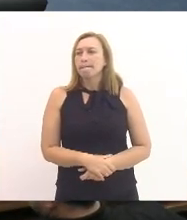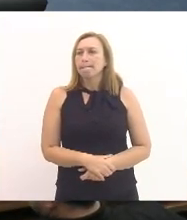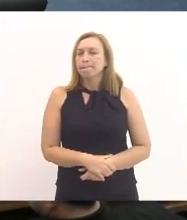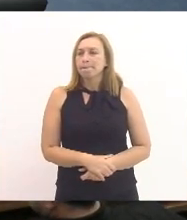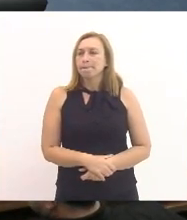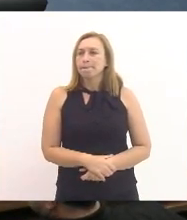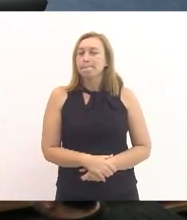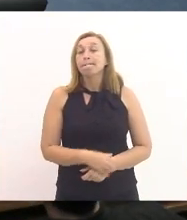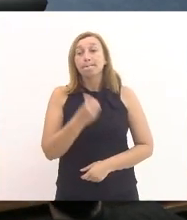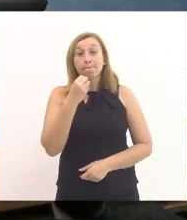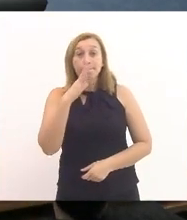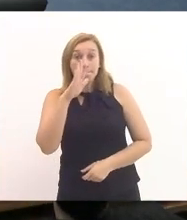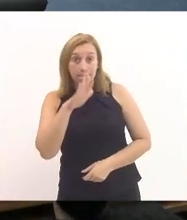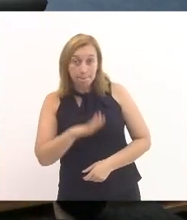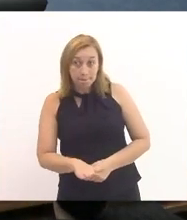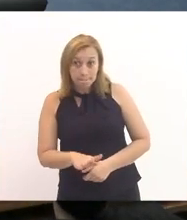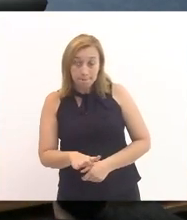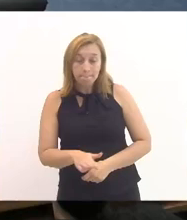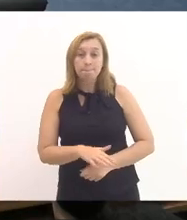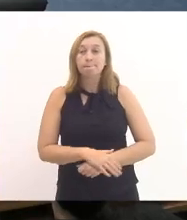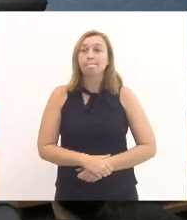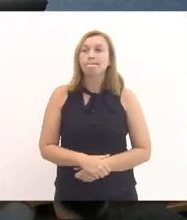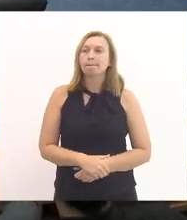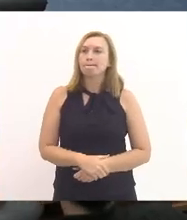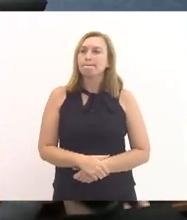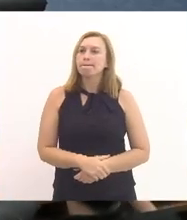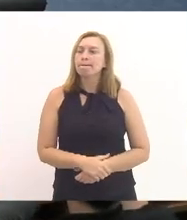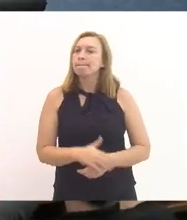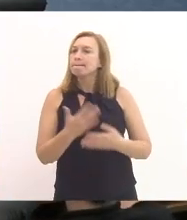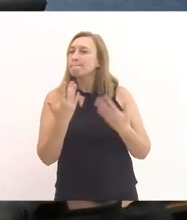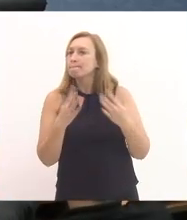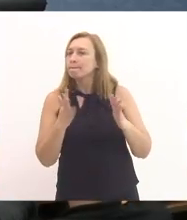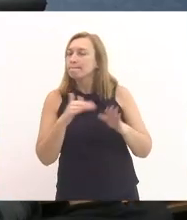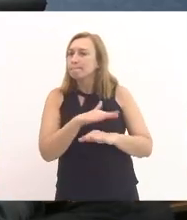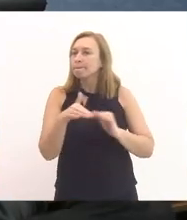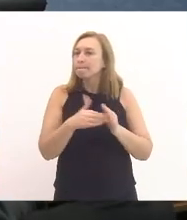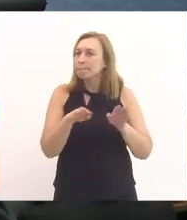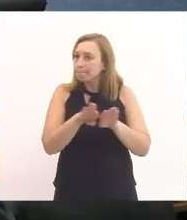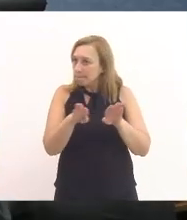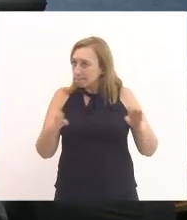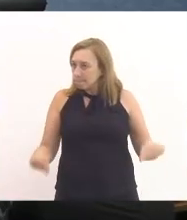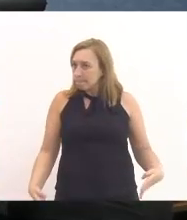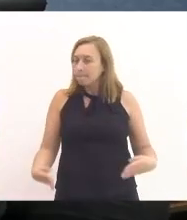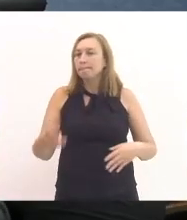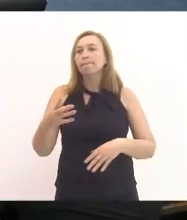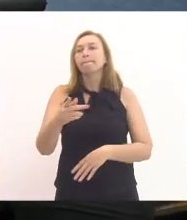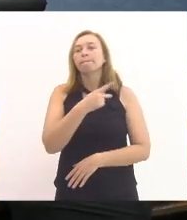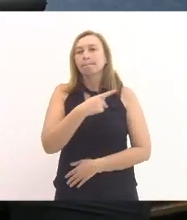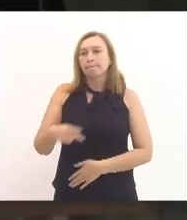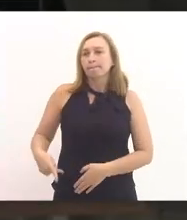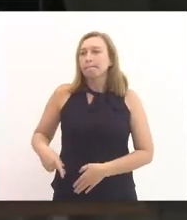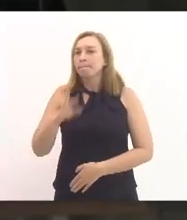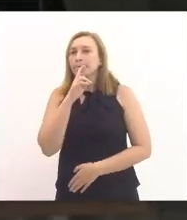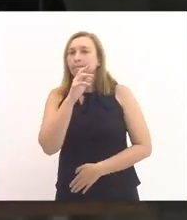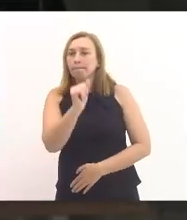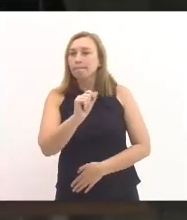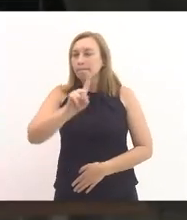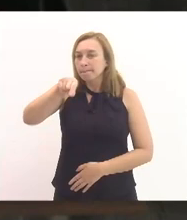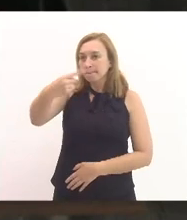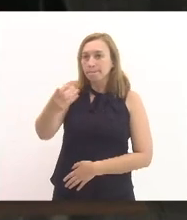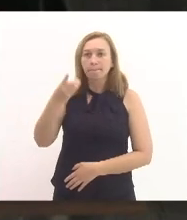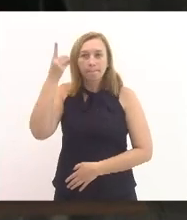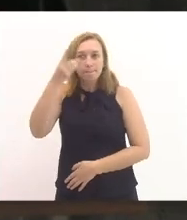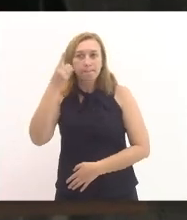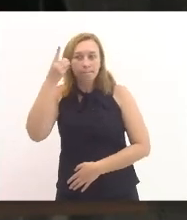Oi boa tarde queria cumprimentar a mesa presidente Dr Rodrigo Amorim os outros Deputados